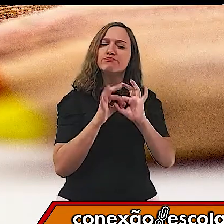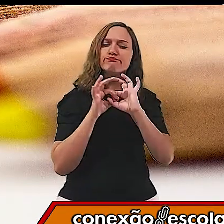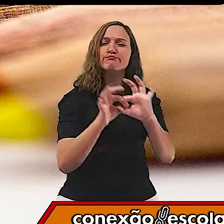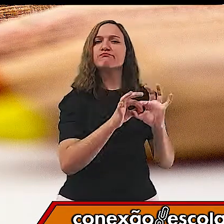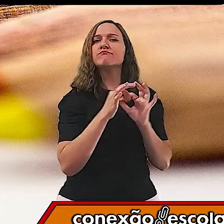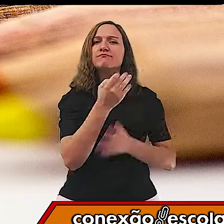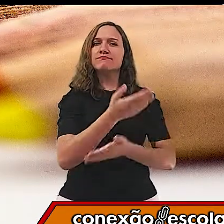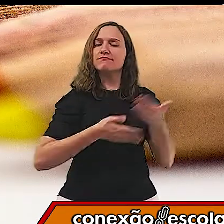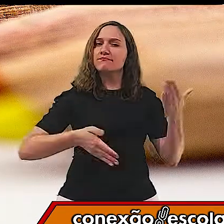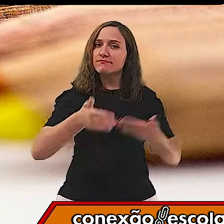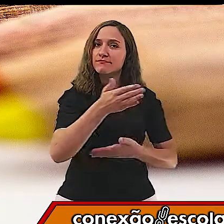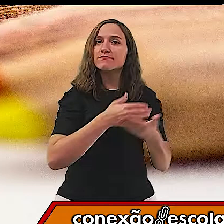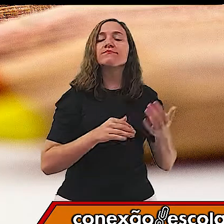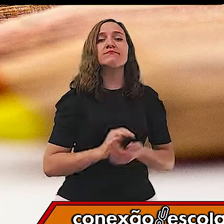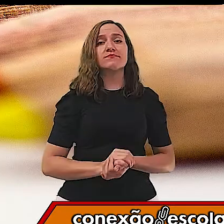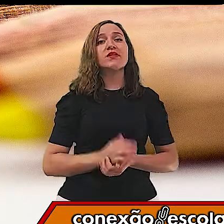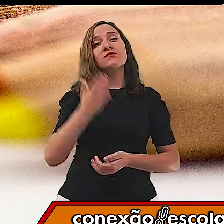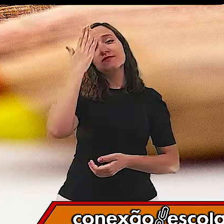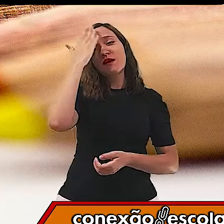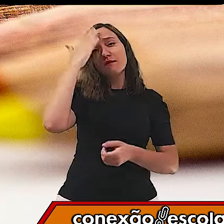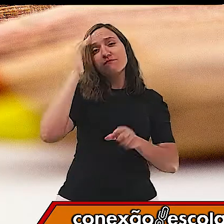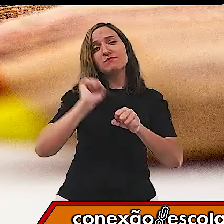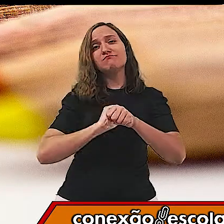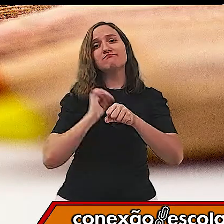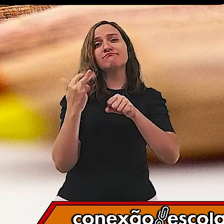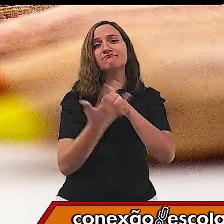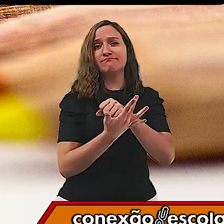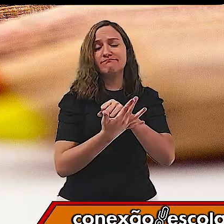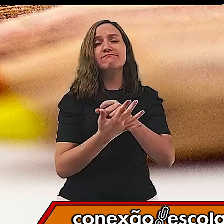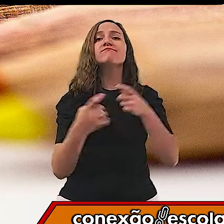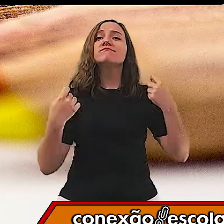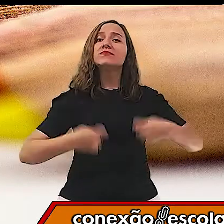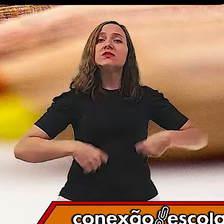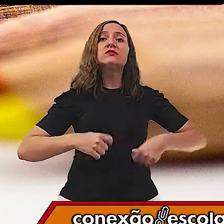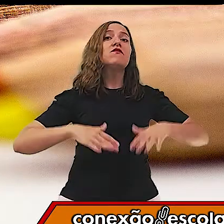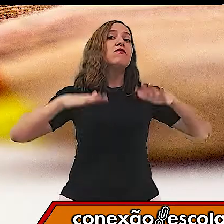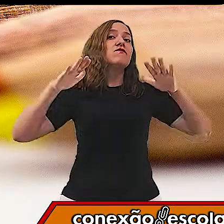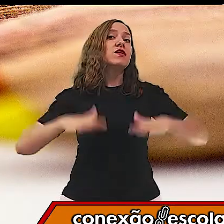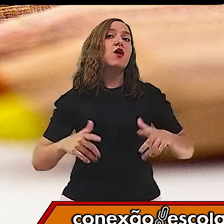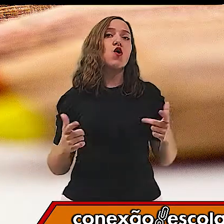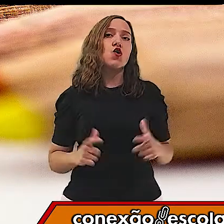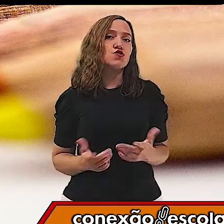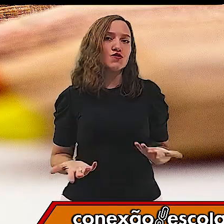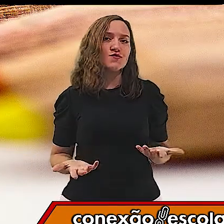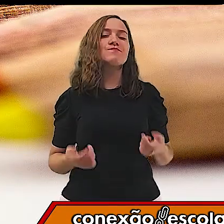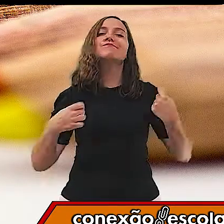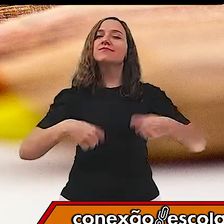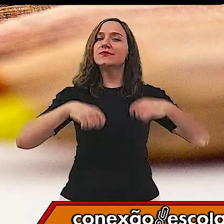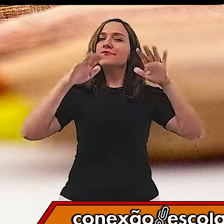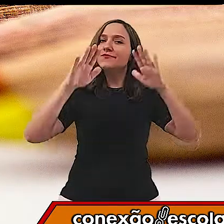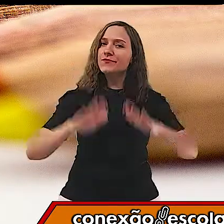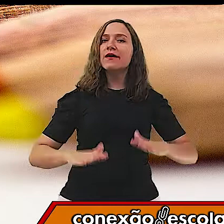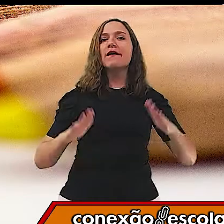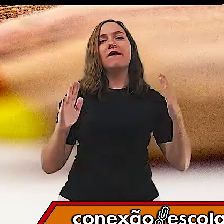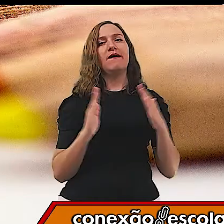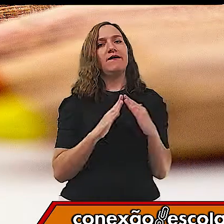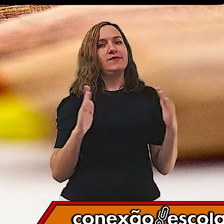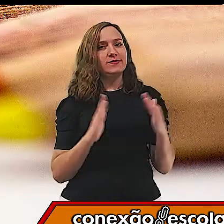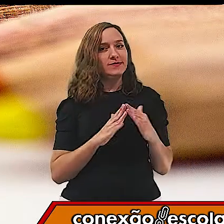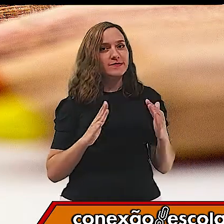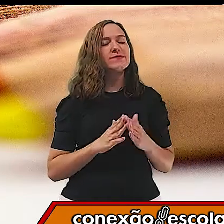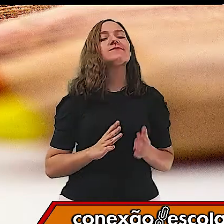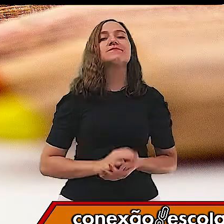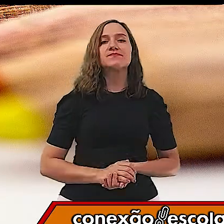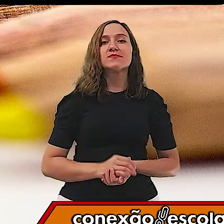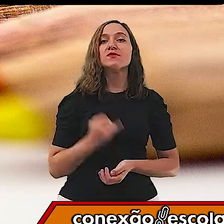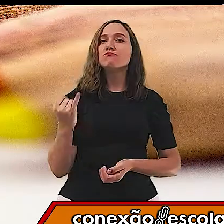a família. Nós estamos em pandemia. Onde que nós temos que ficar? Em casa. Agora é o momento de você estar com